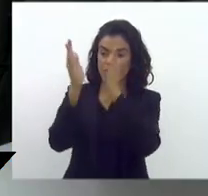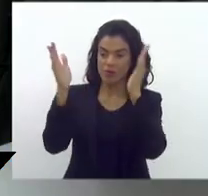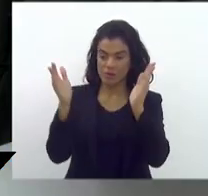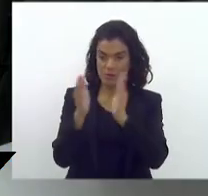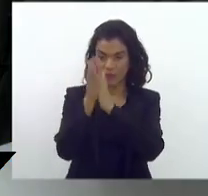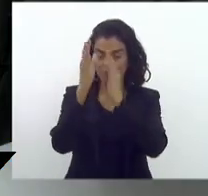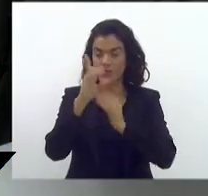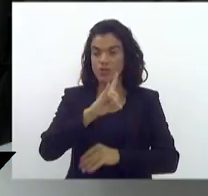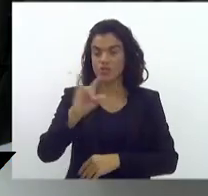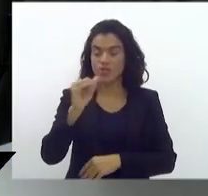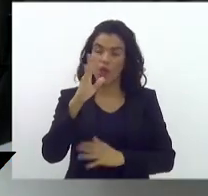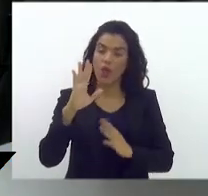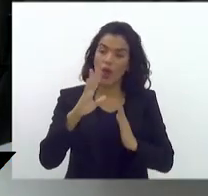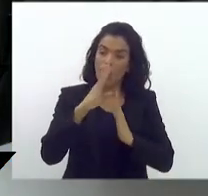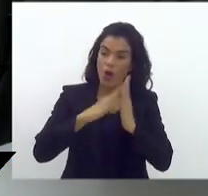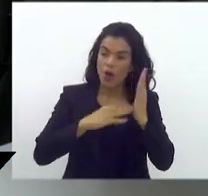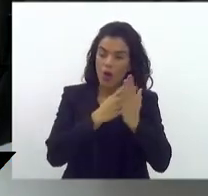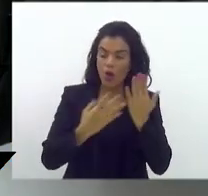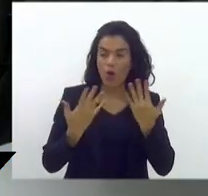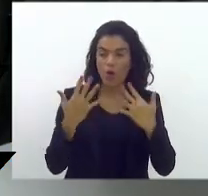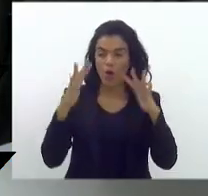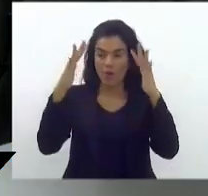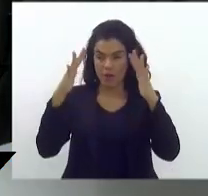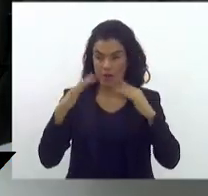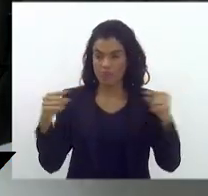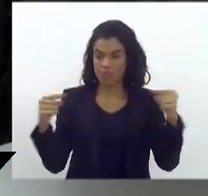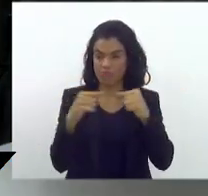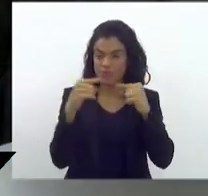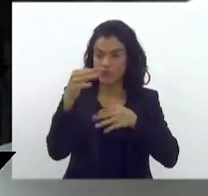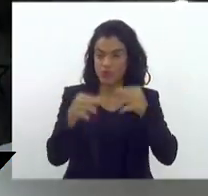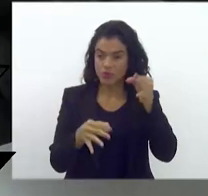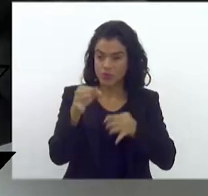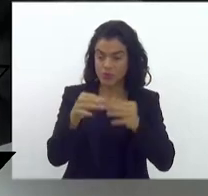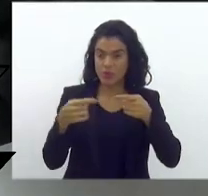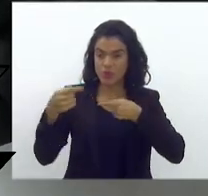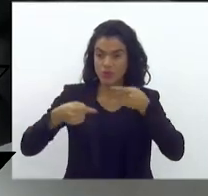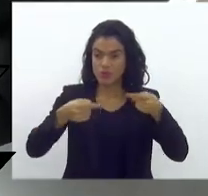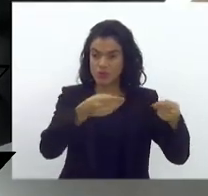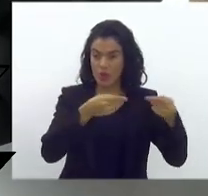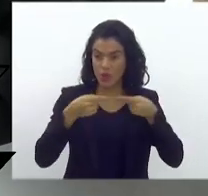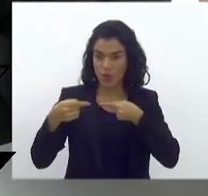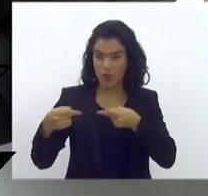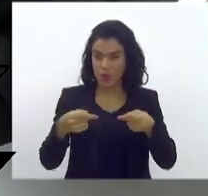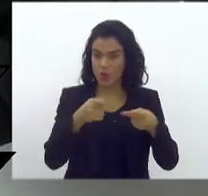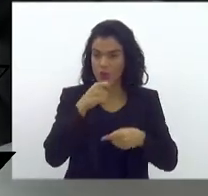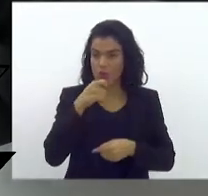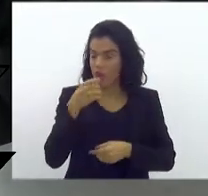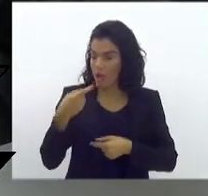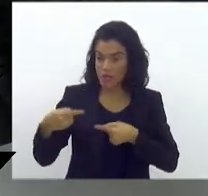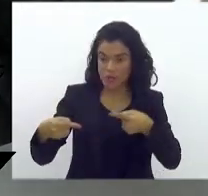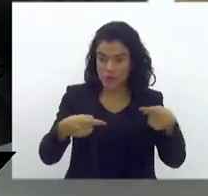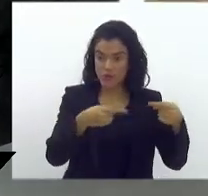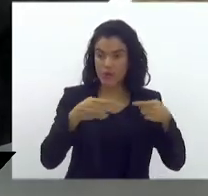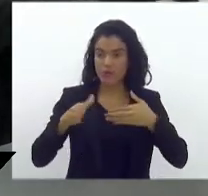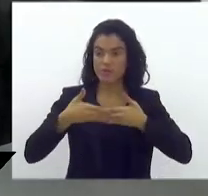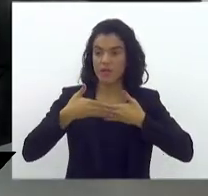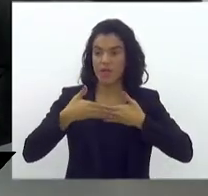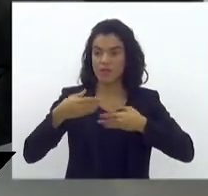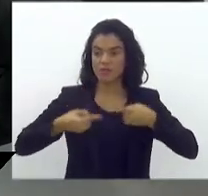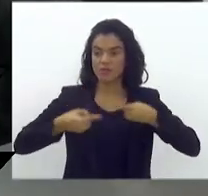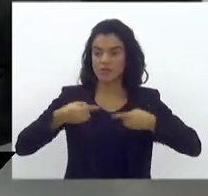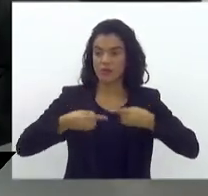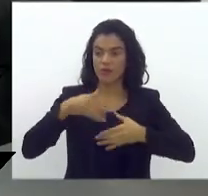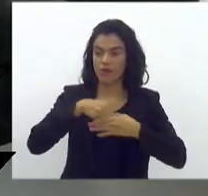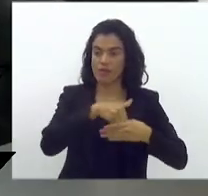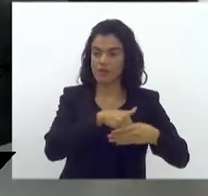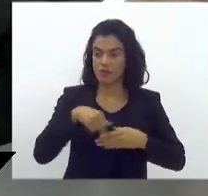datas comemorativas do Estado do Rio de Janeiro, parecer pela juridicidade com emenda em discussão. Não havendo quem queira discutir, encerrada a discussão, em